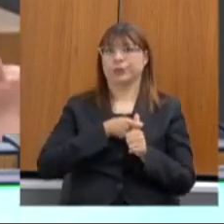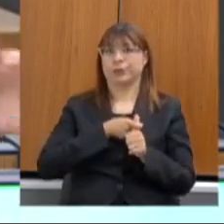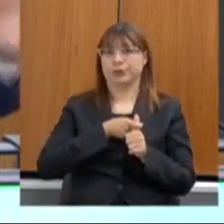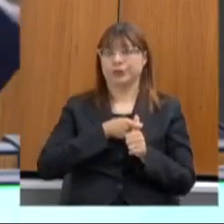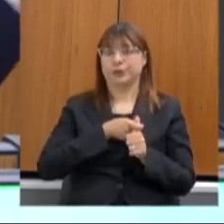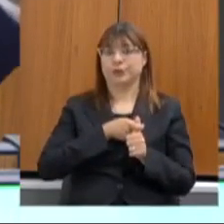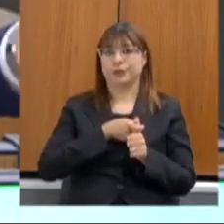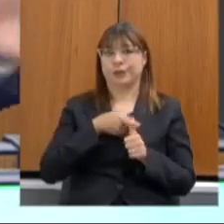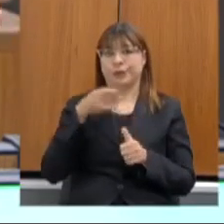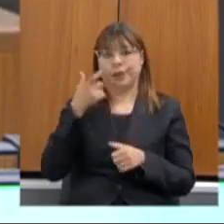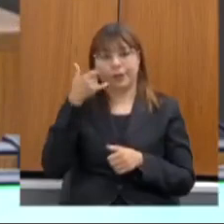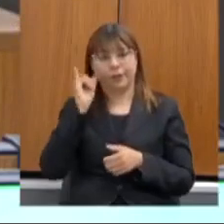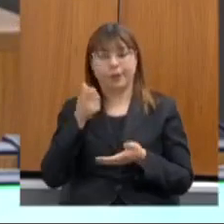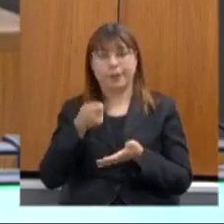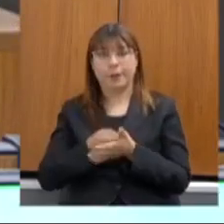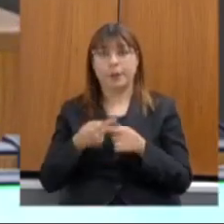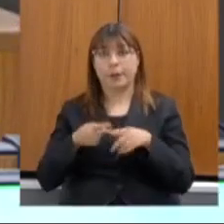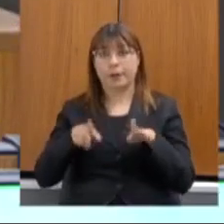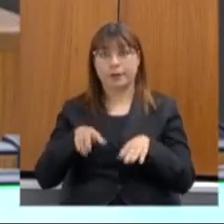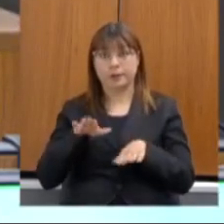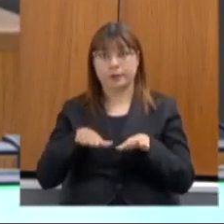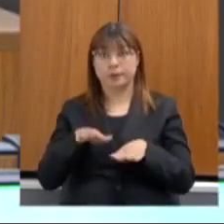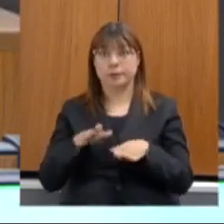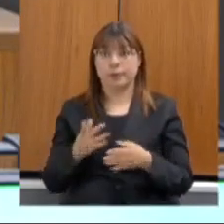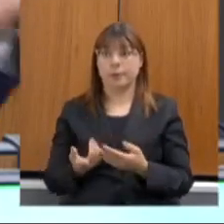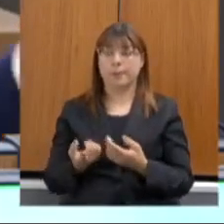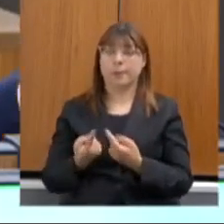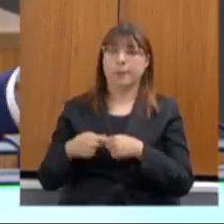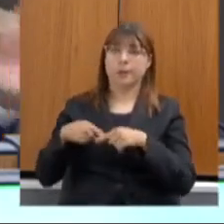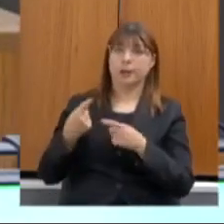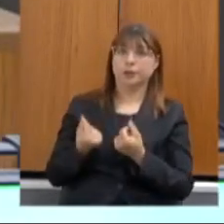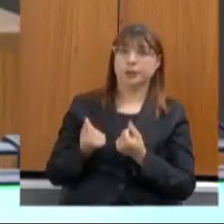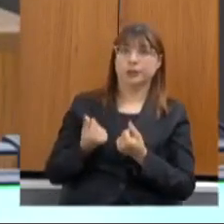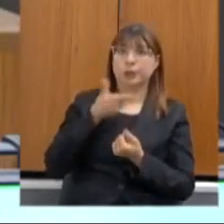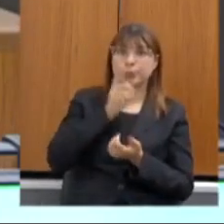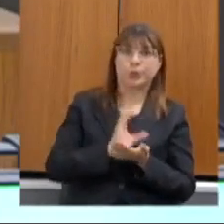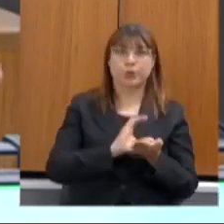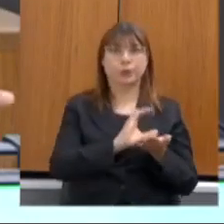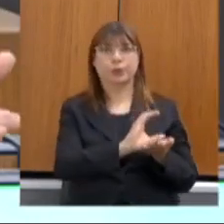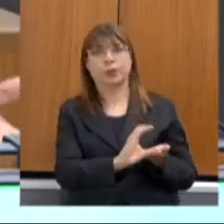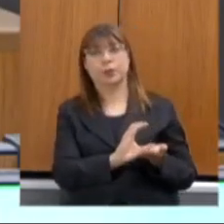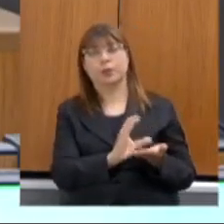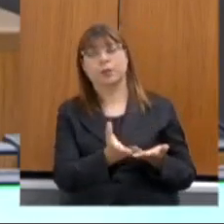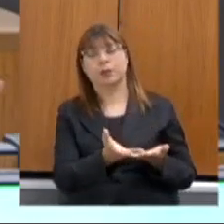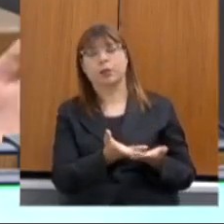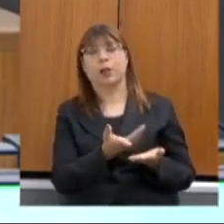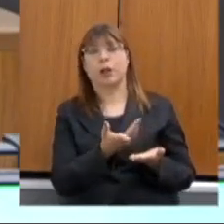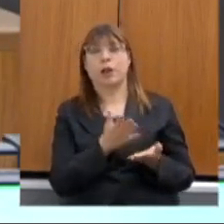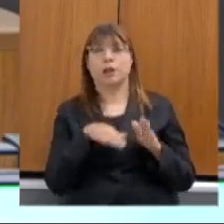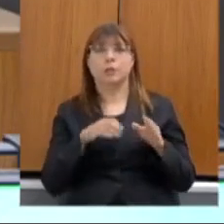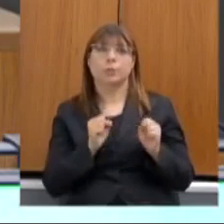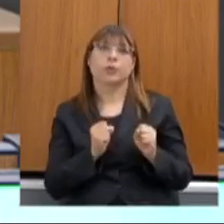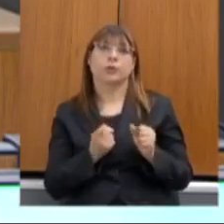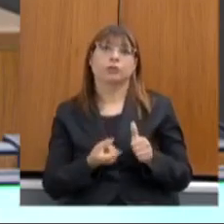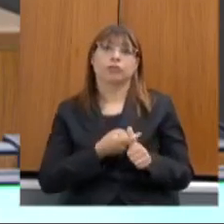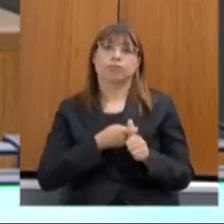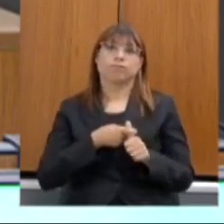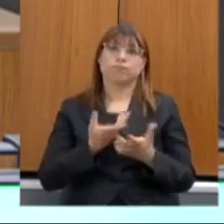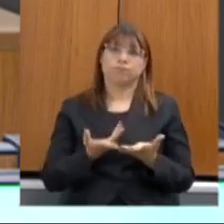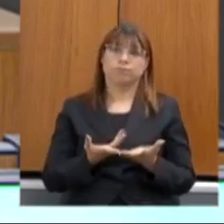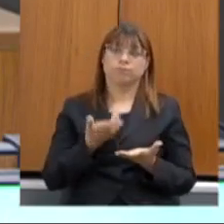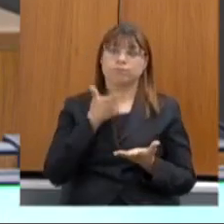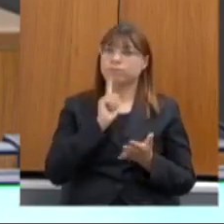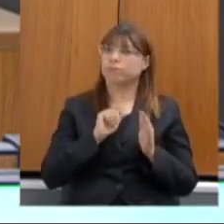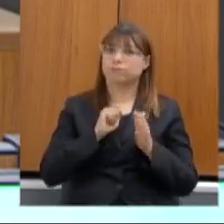que você às vezes pega dinheiro de capital de giro que é mais caro para fazer um investimento e vice-versa isso tudo é